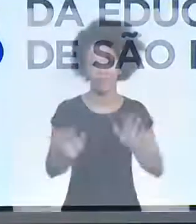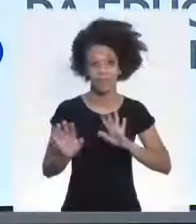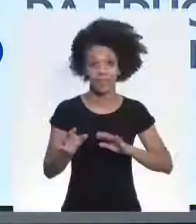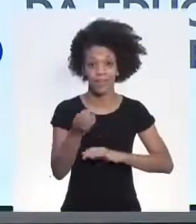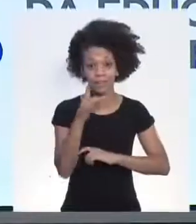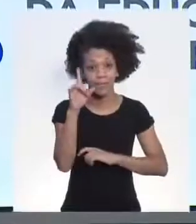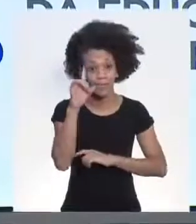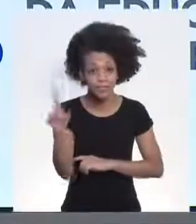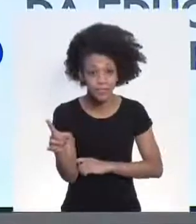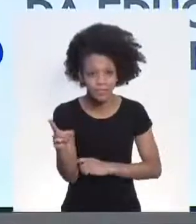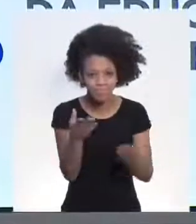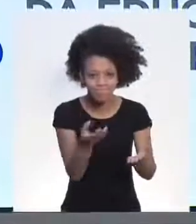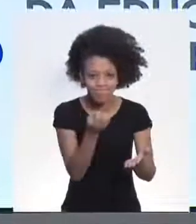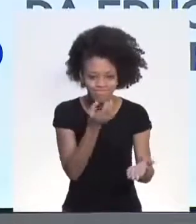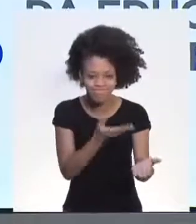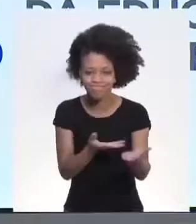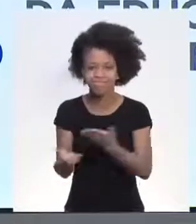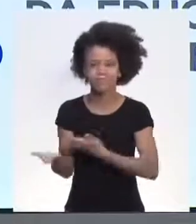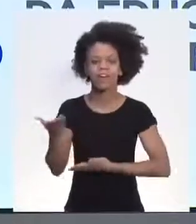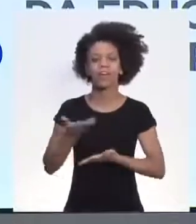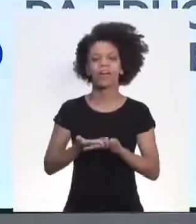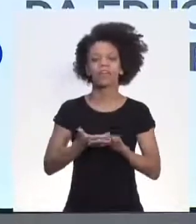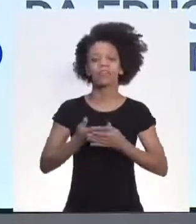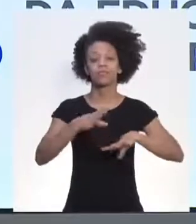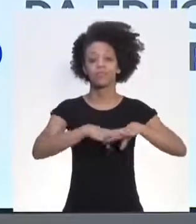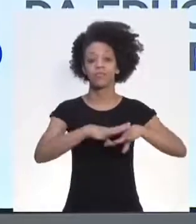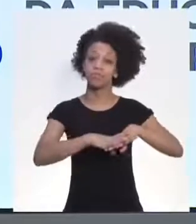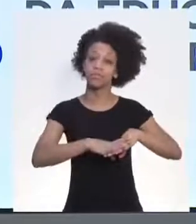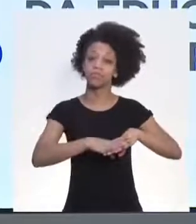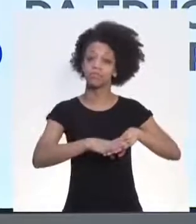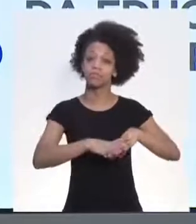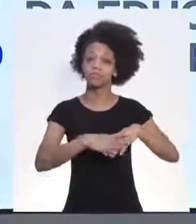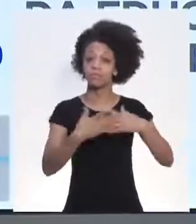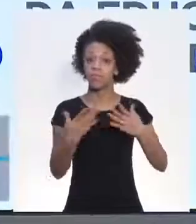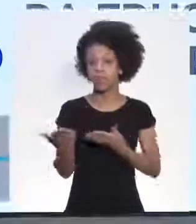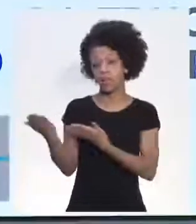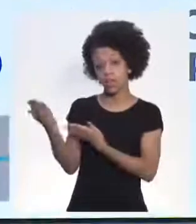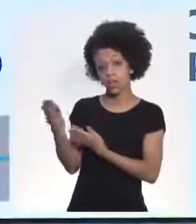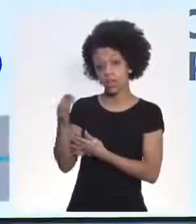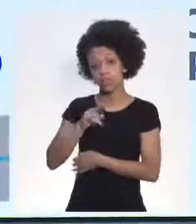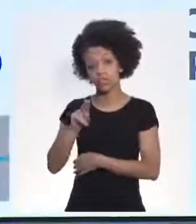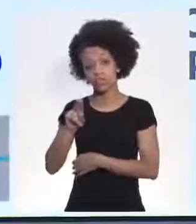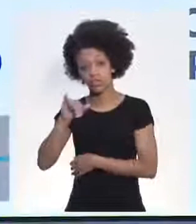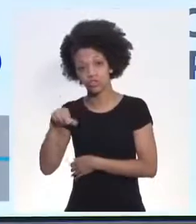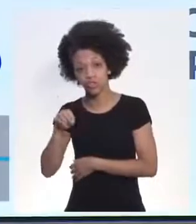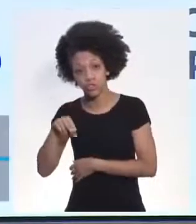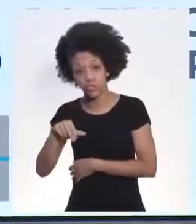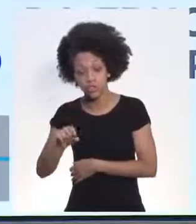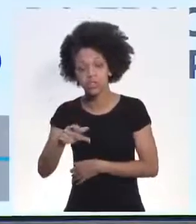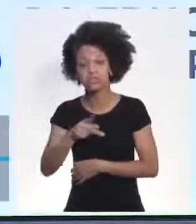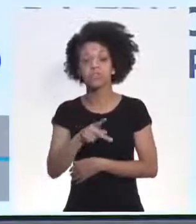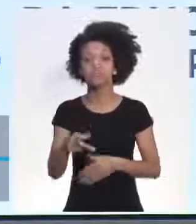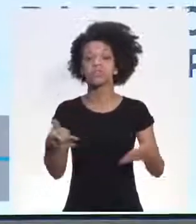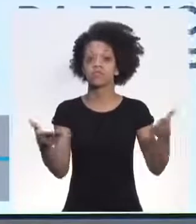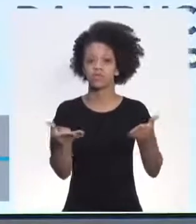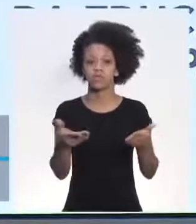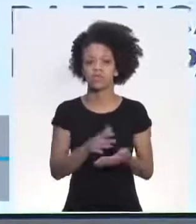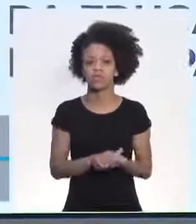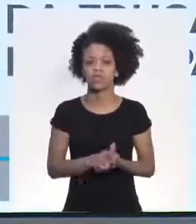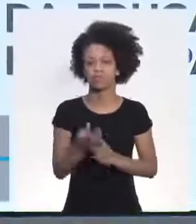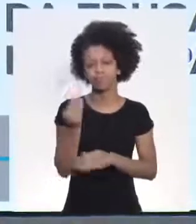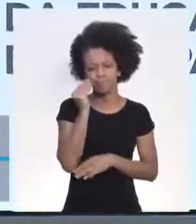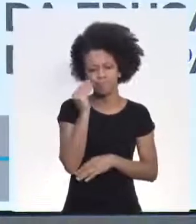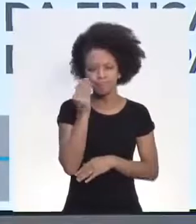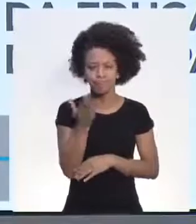Bom dia! Sejam todos bem-vindos para mais uma aula de matemática. Meu nome é Jonas, vou ser o professor de vocês aqui hoje, né? Vamos